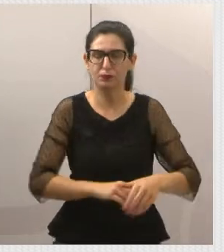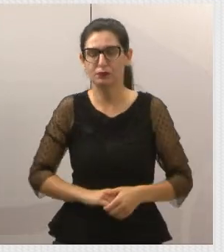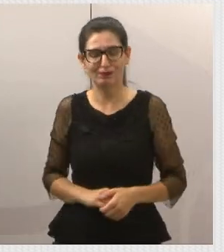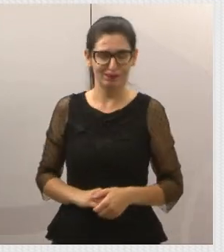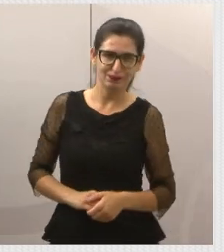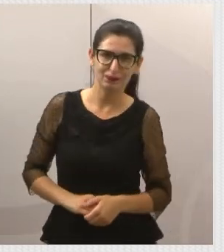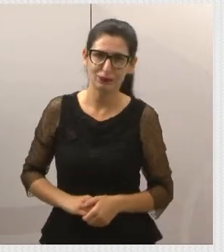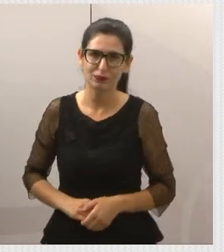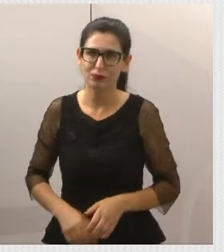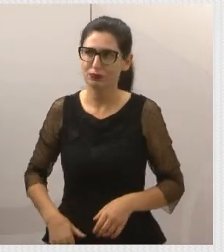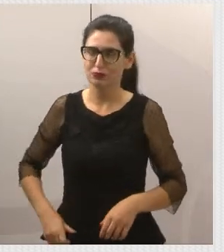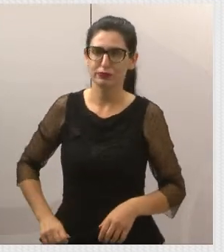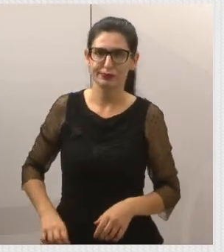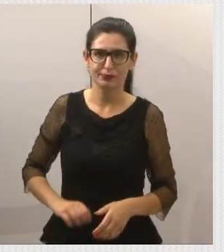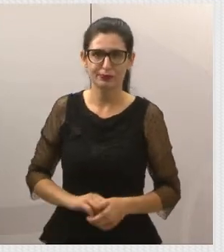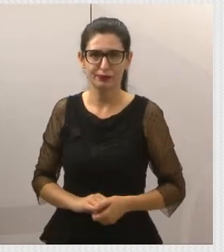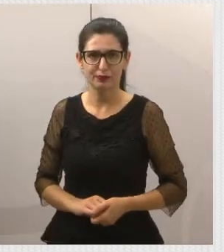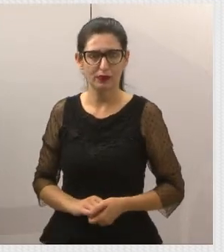Não.